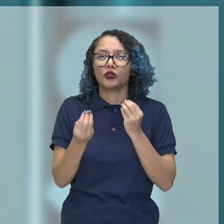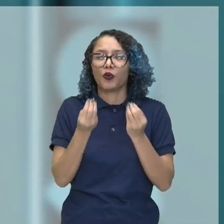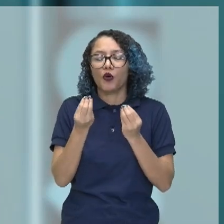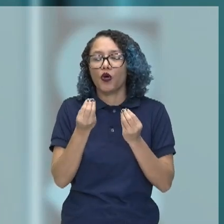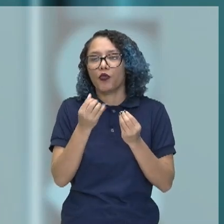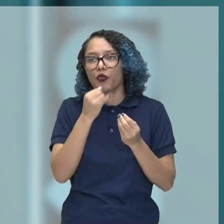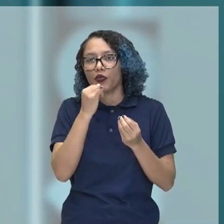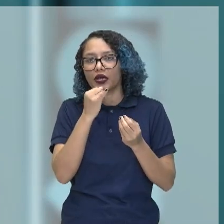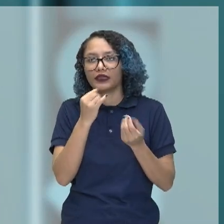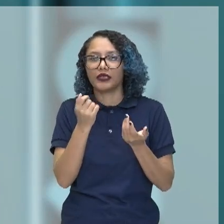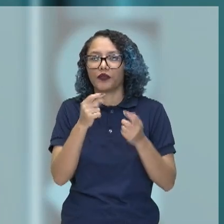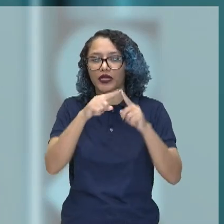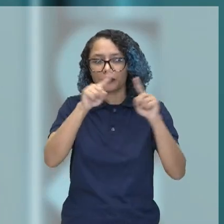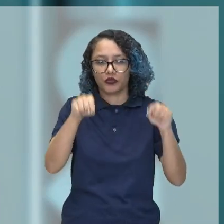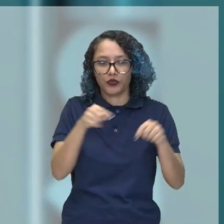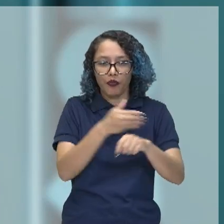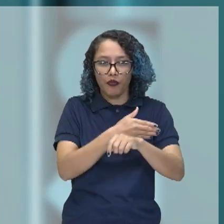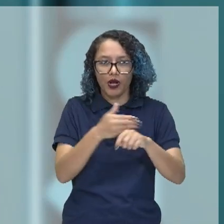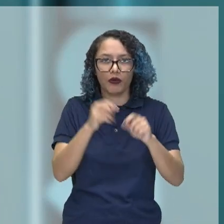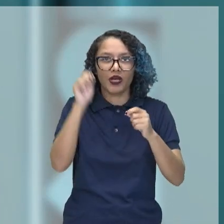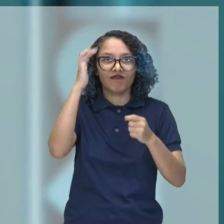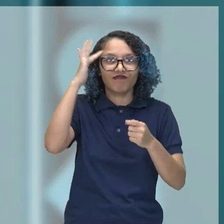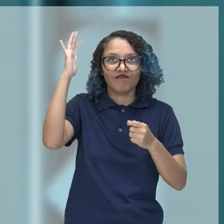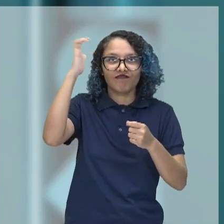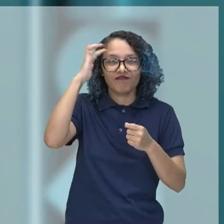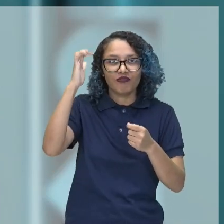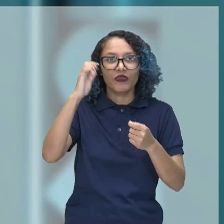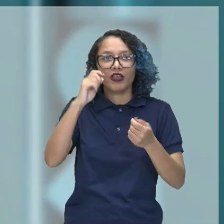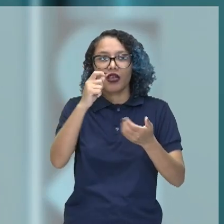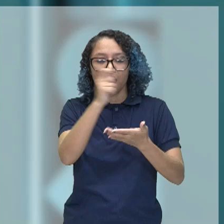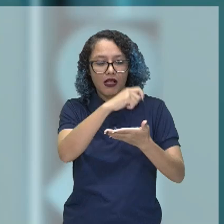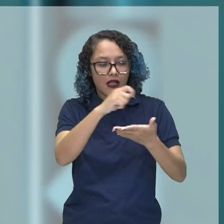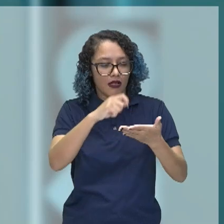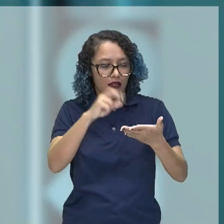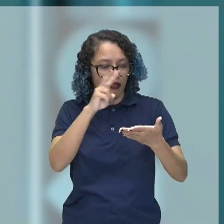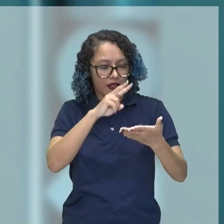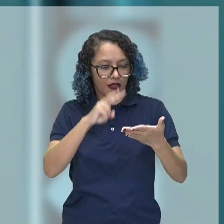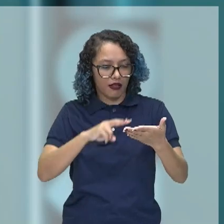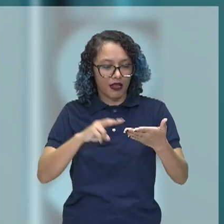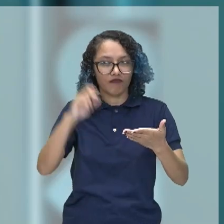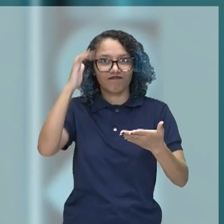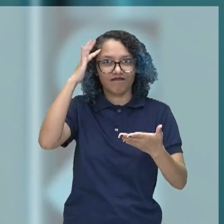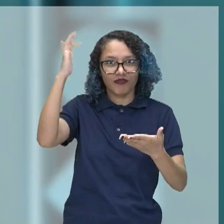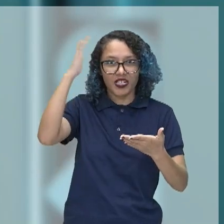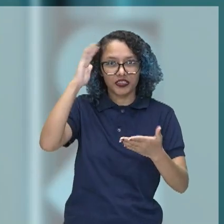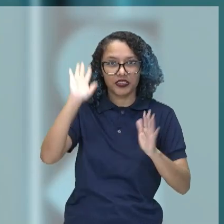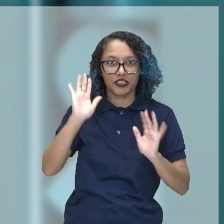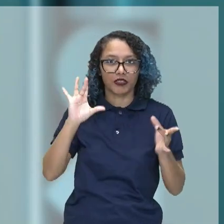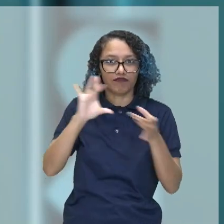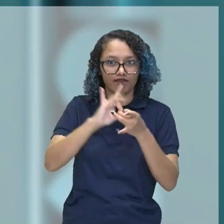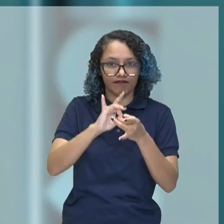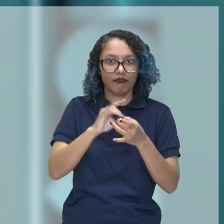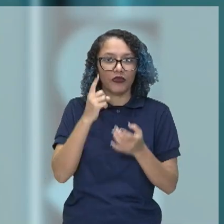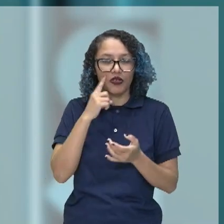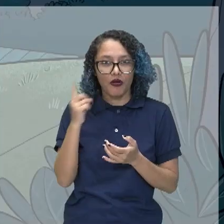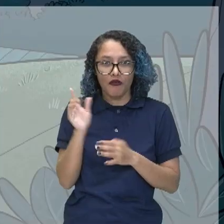quadro em branco que vai se formando à medida que as palavras são apresentadas. Então, observem comigo o vídeo que nós preparamos.